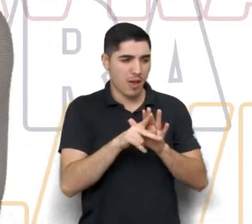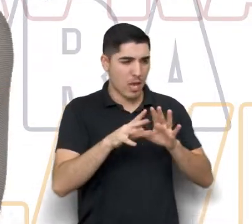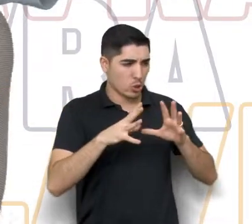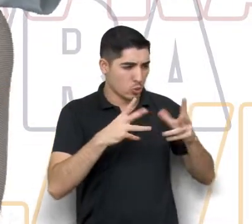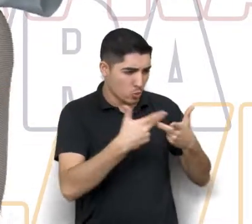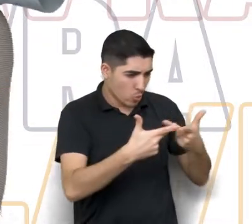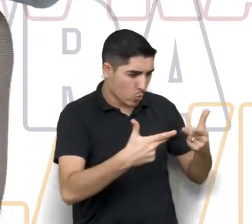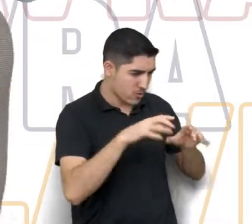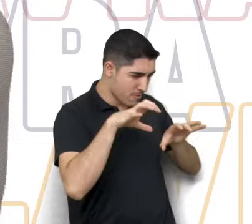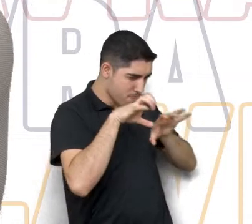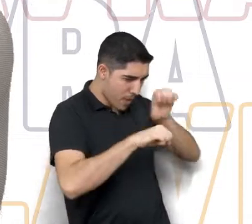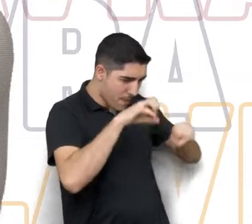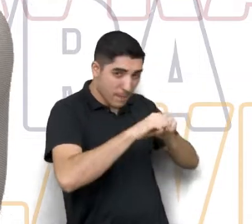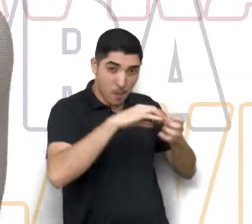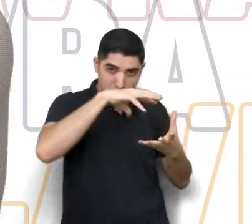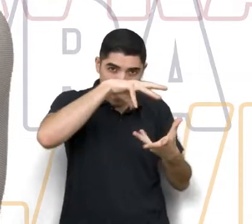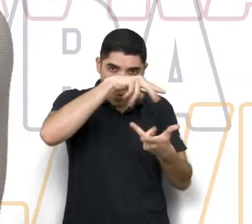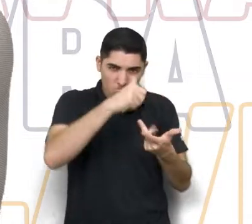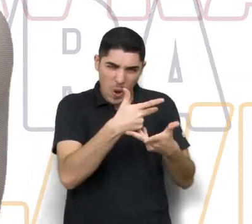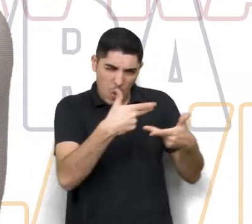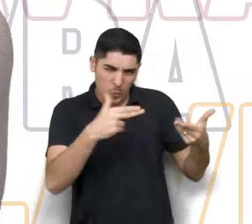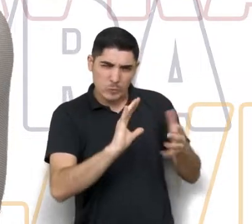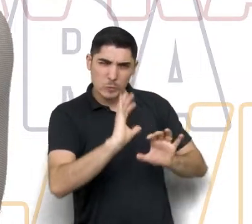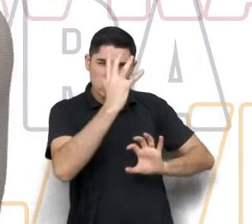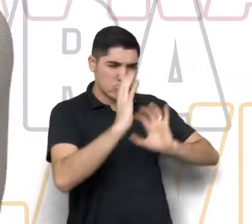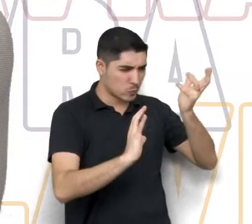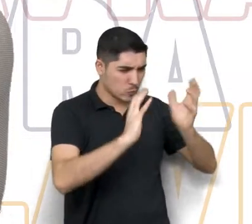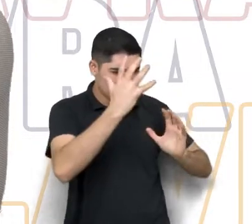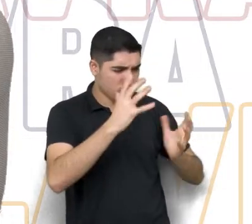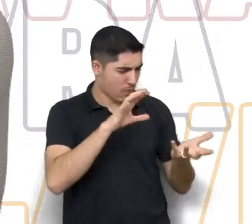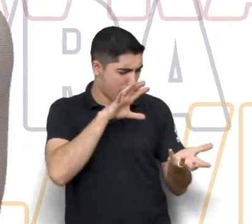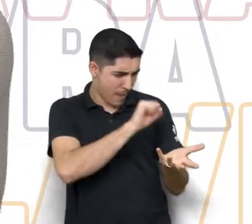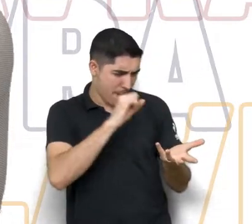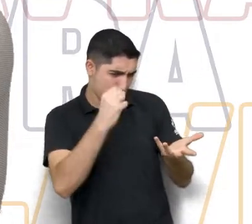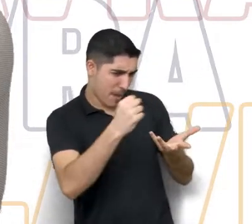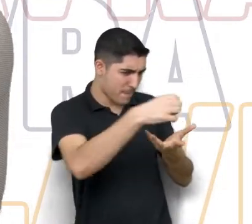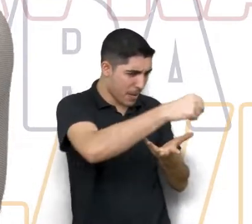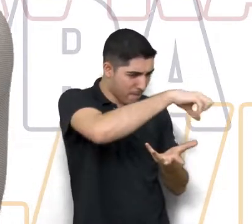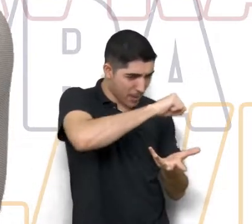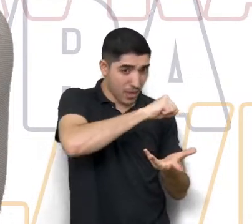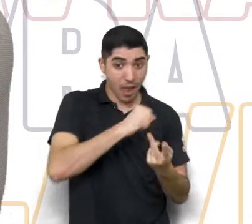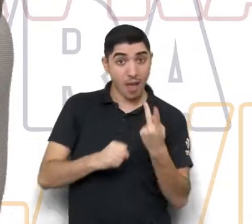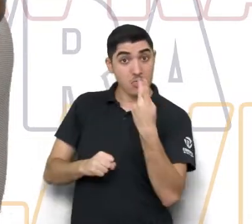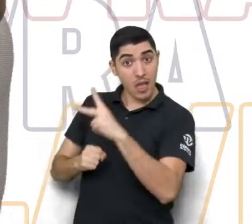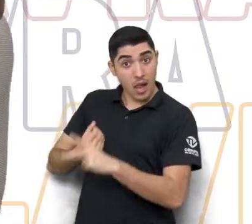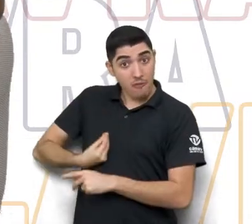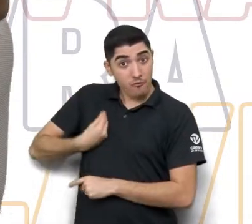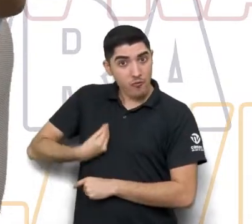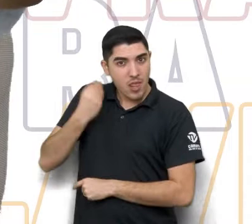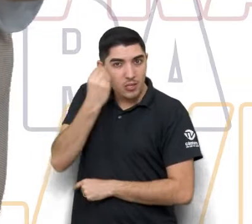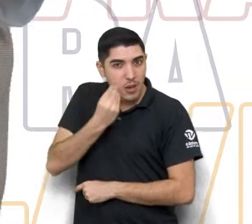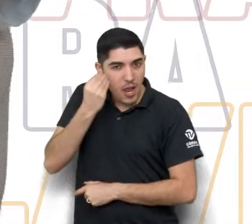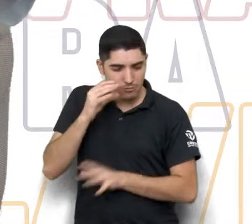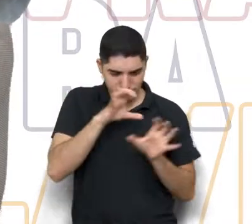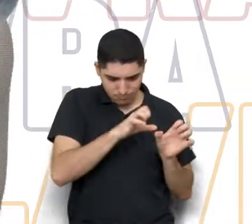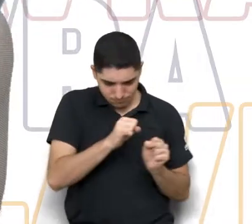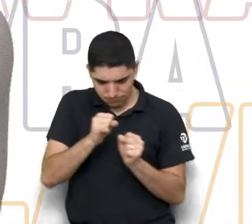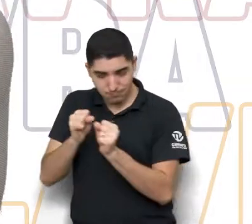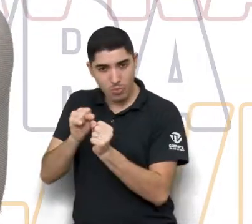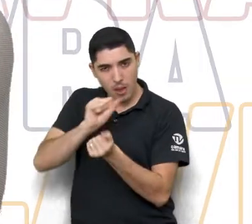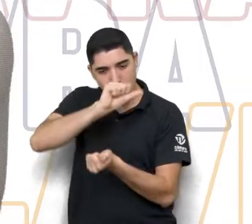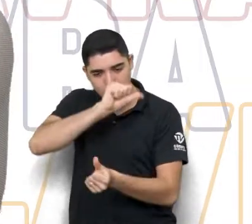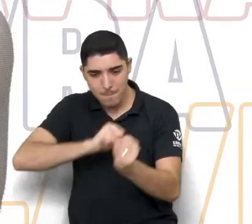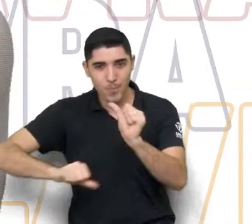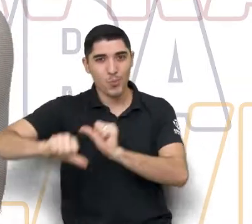está acontecendo no mundo, do que está acontecendo ao seu redor, na sua vida presente, e aí tendo o envolvimento